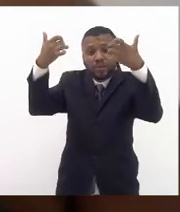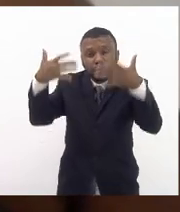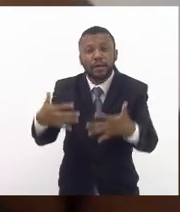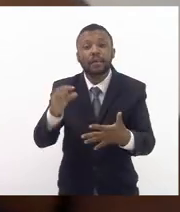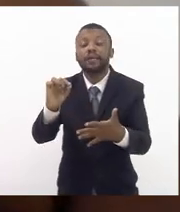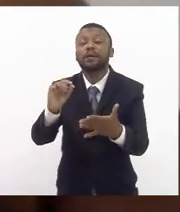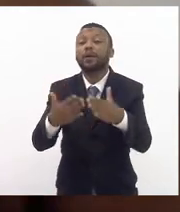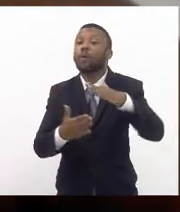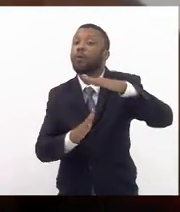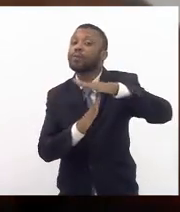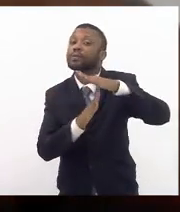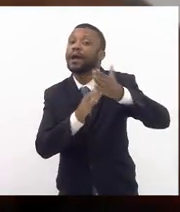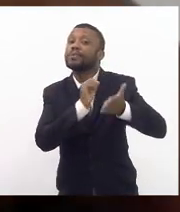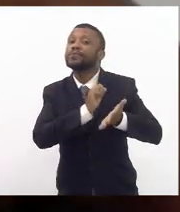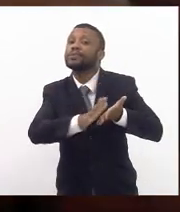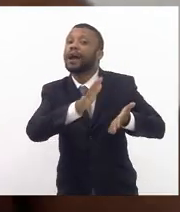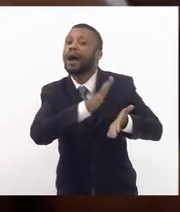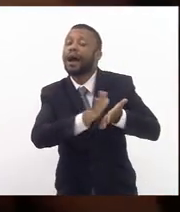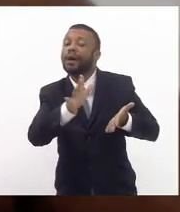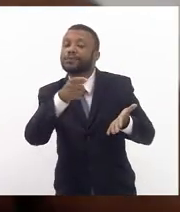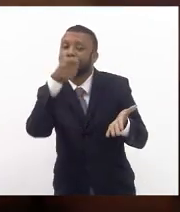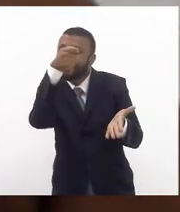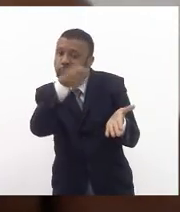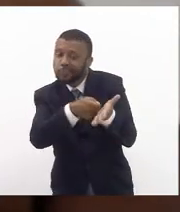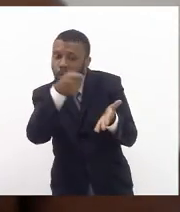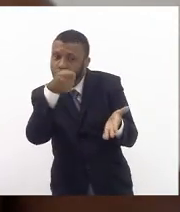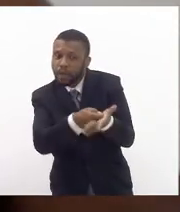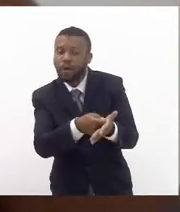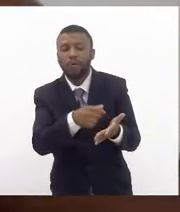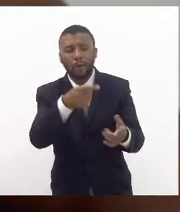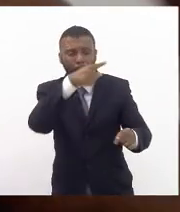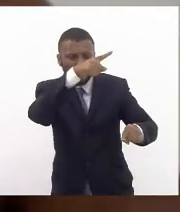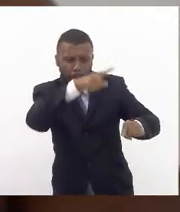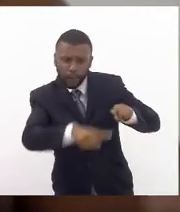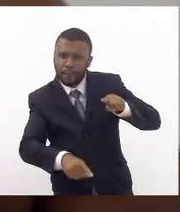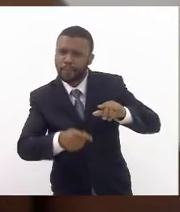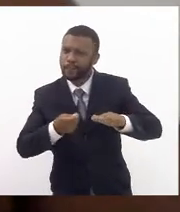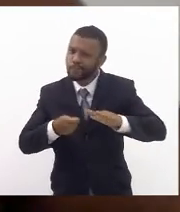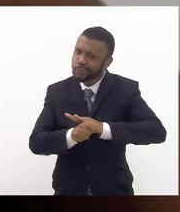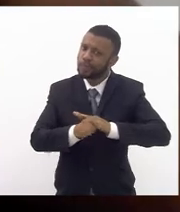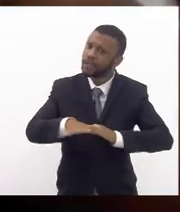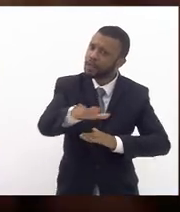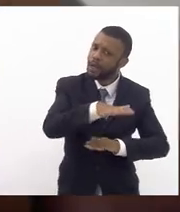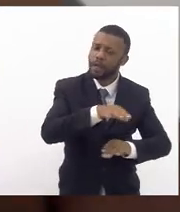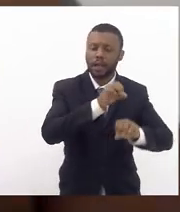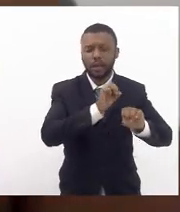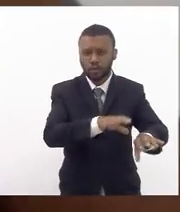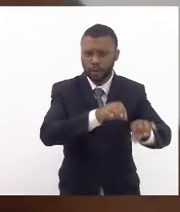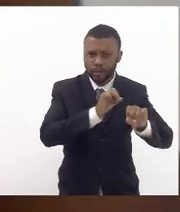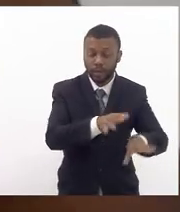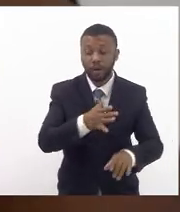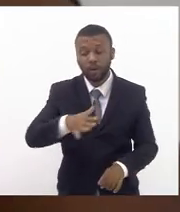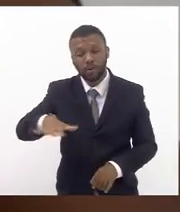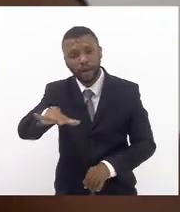melhor, né, a imposição a não investimentos em educação e saúde foi um